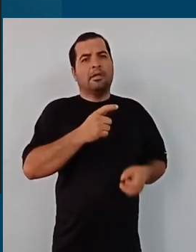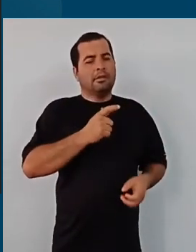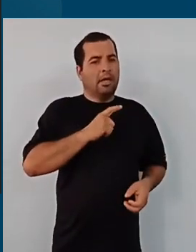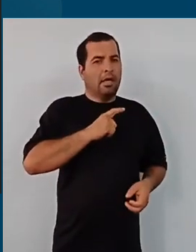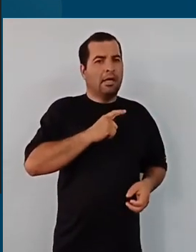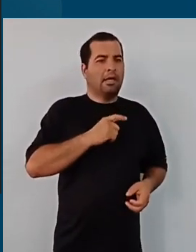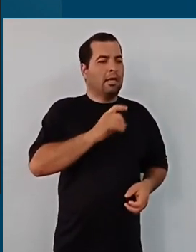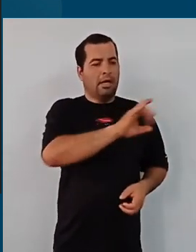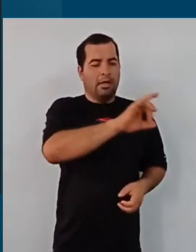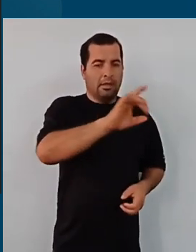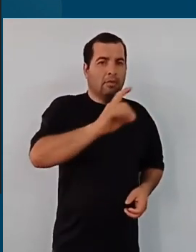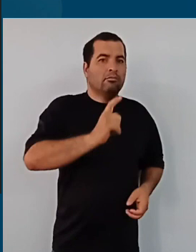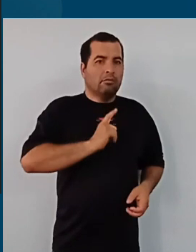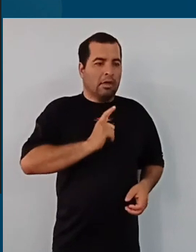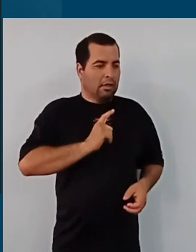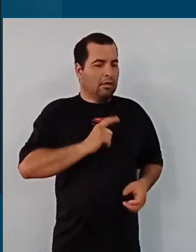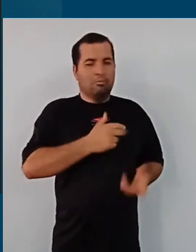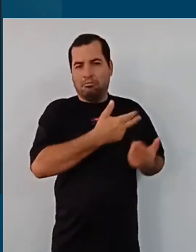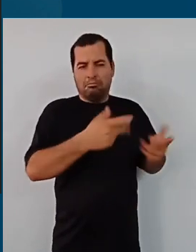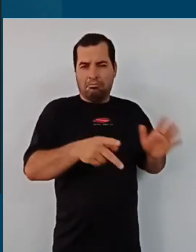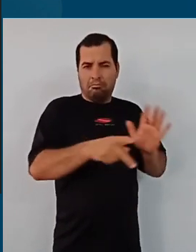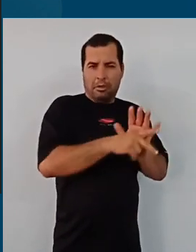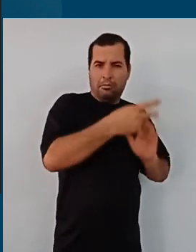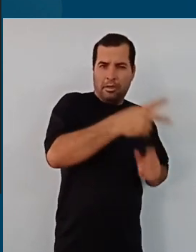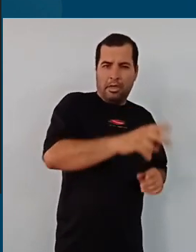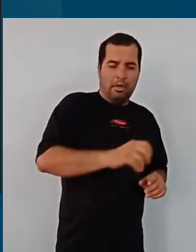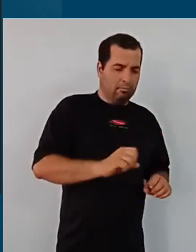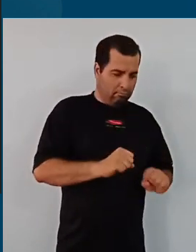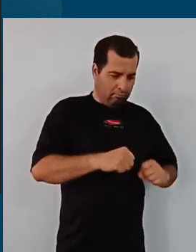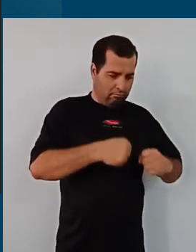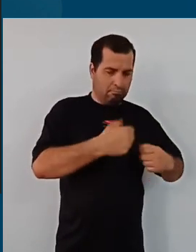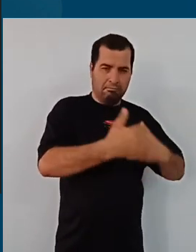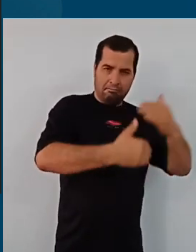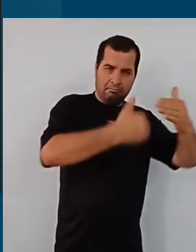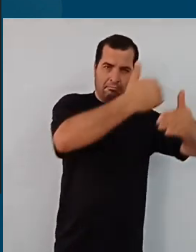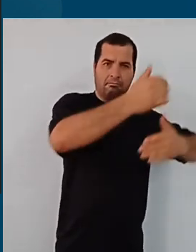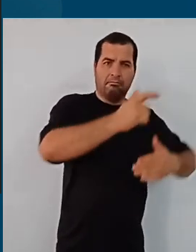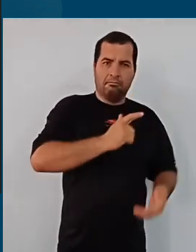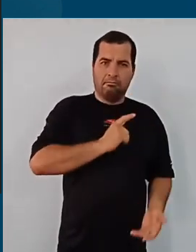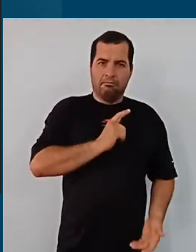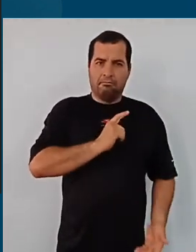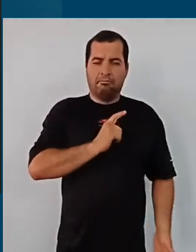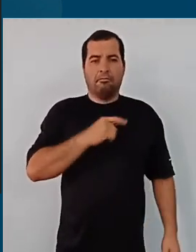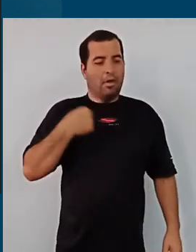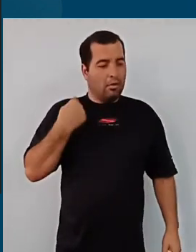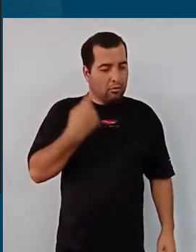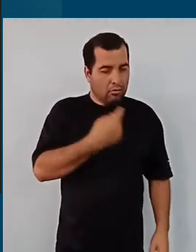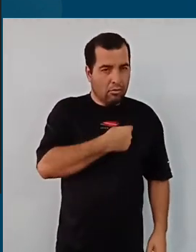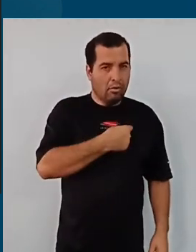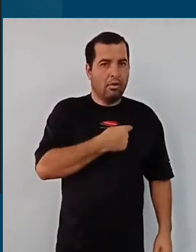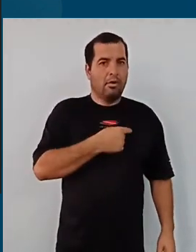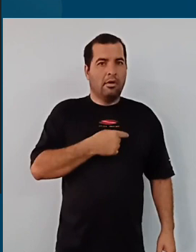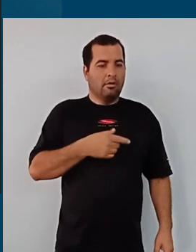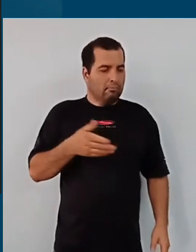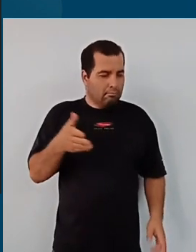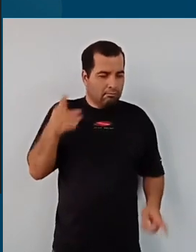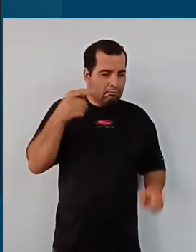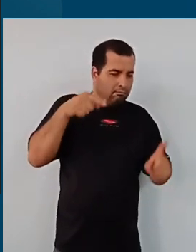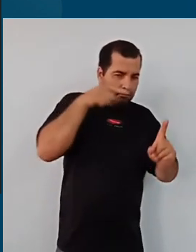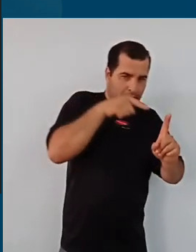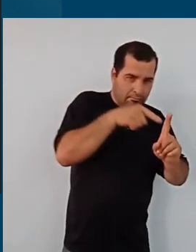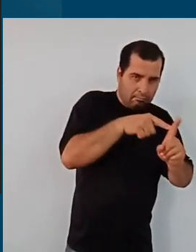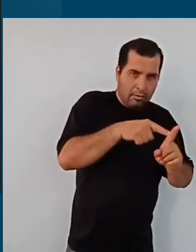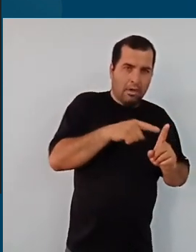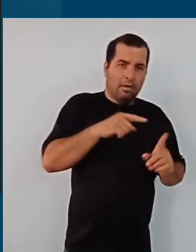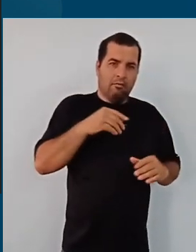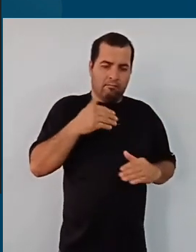e as competências socioemocionais que também nascem nesse período, há uma ênfase